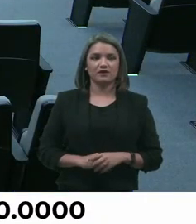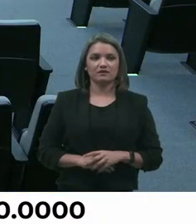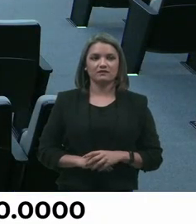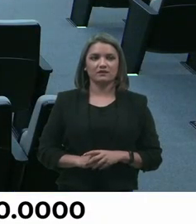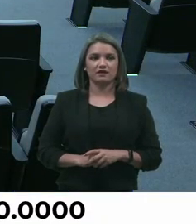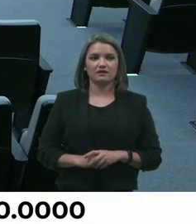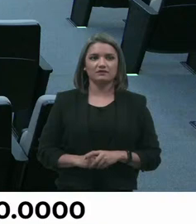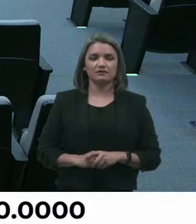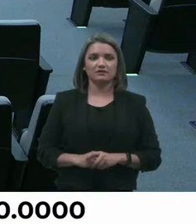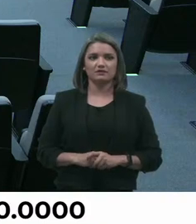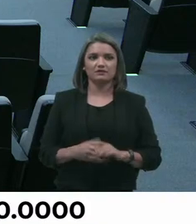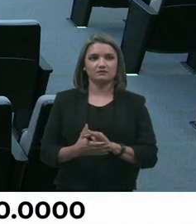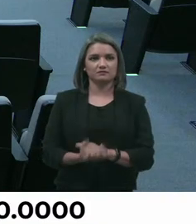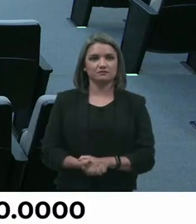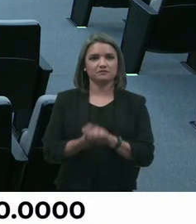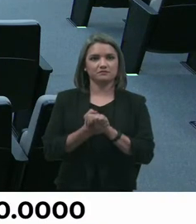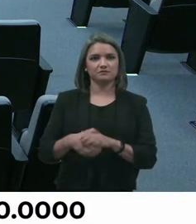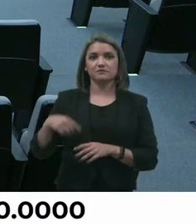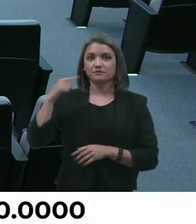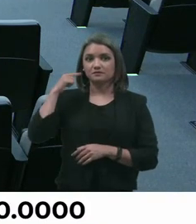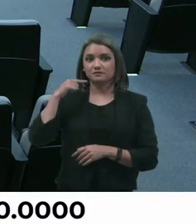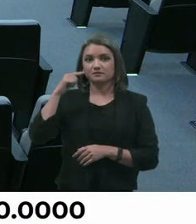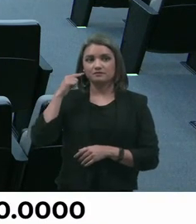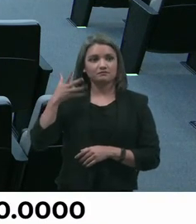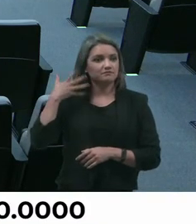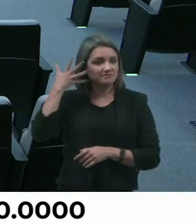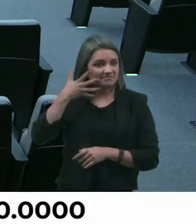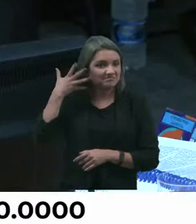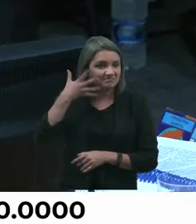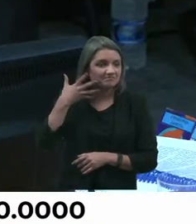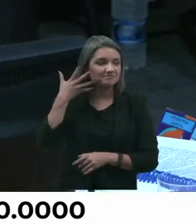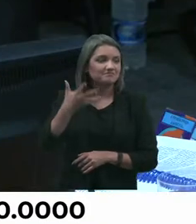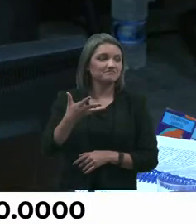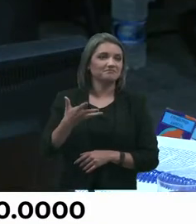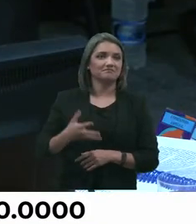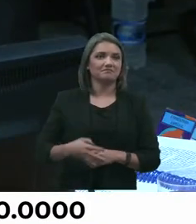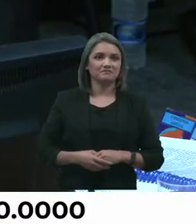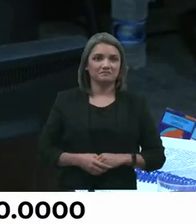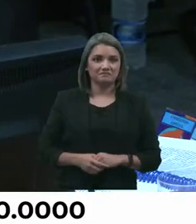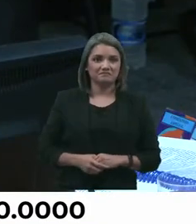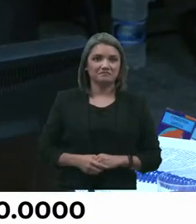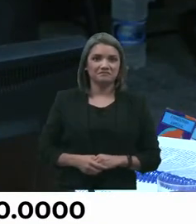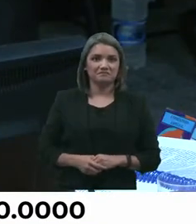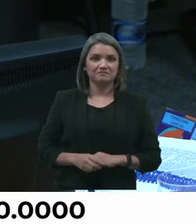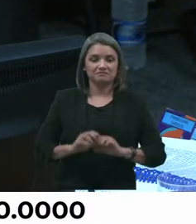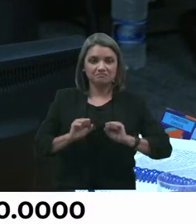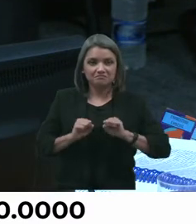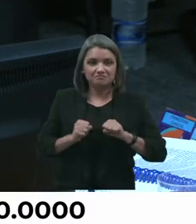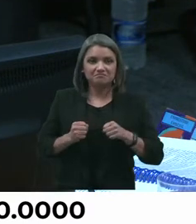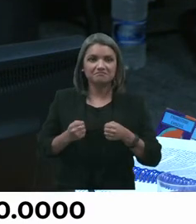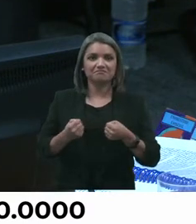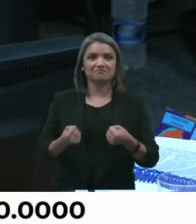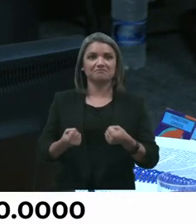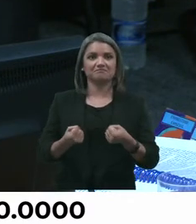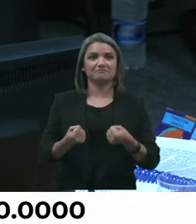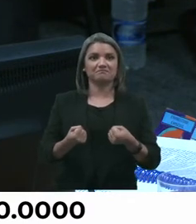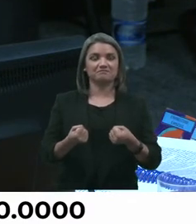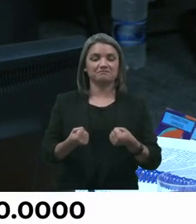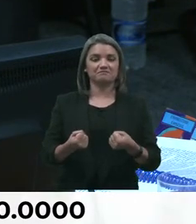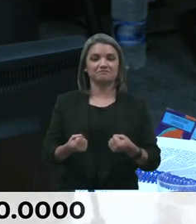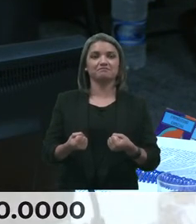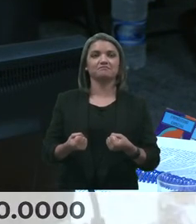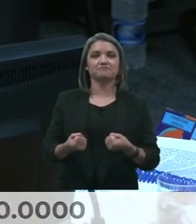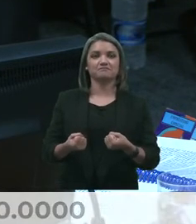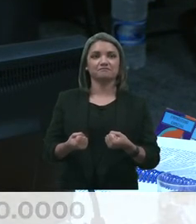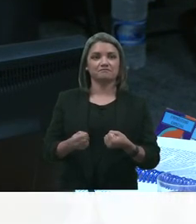cumprimento o doutor Murta pela sustentação, combativa sustentação que fez em defesa do representado.